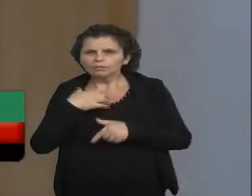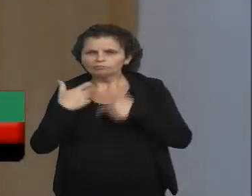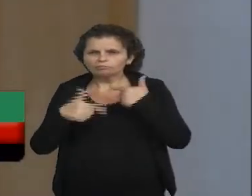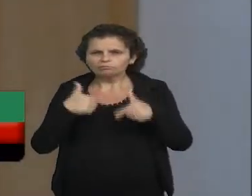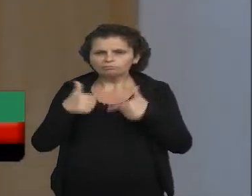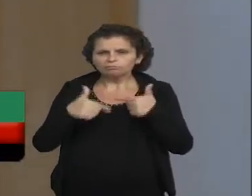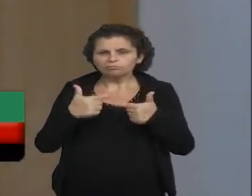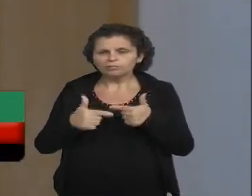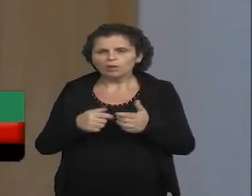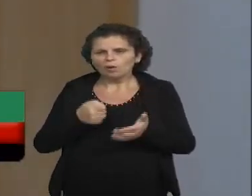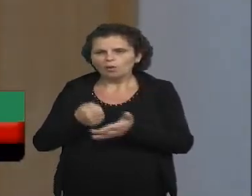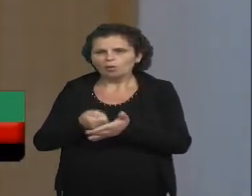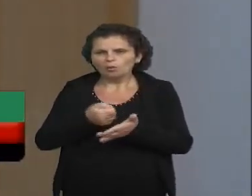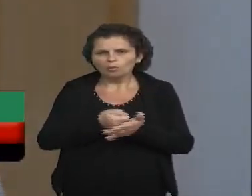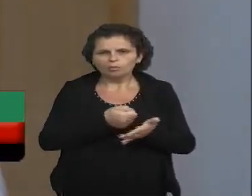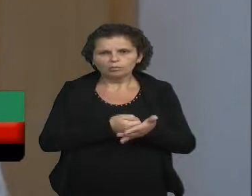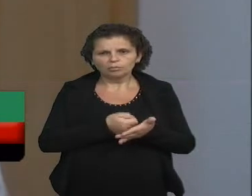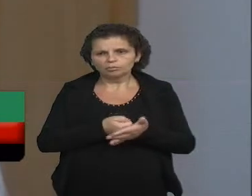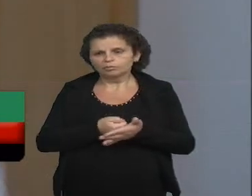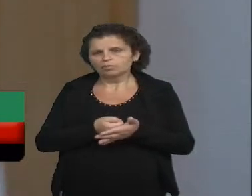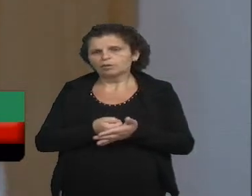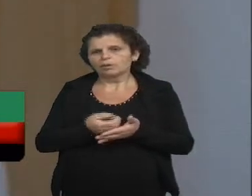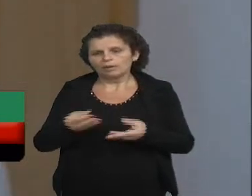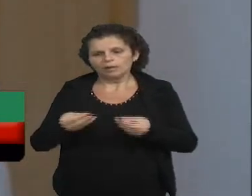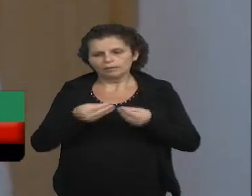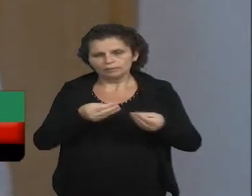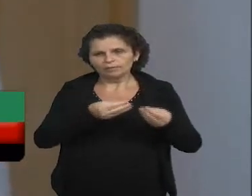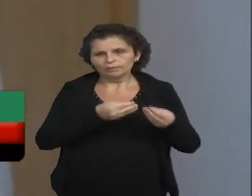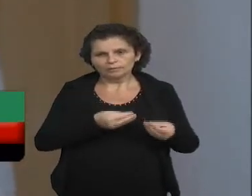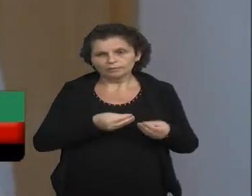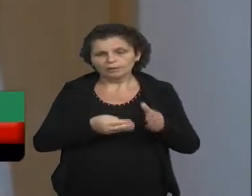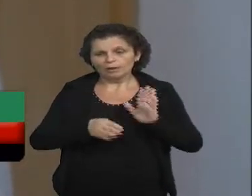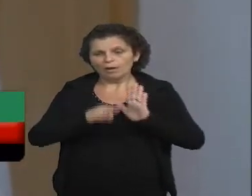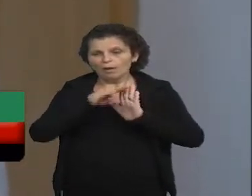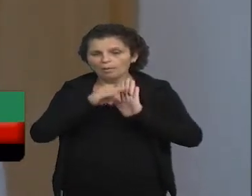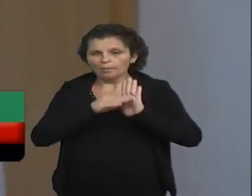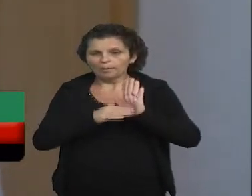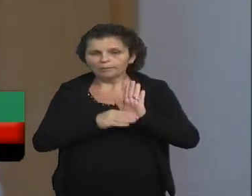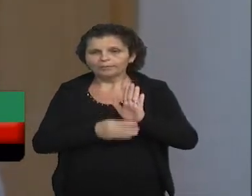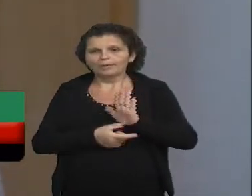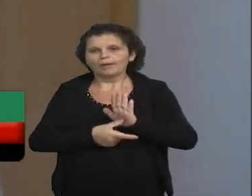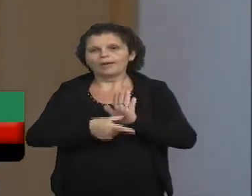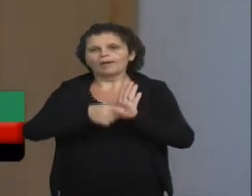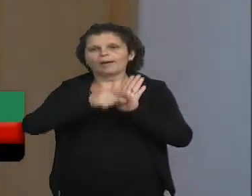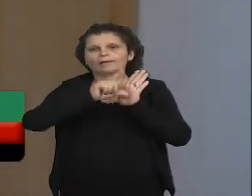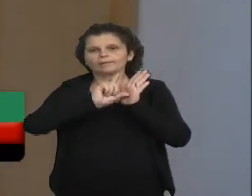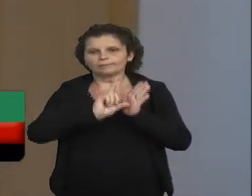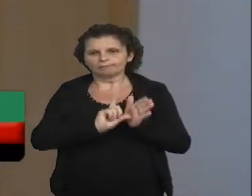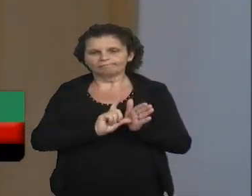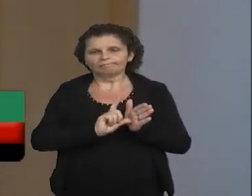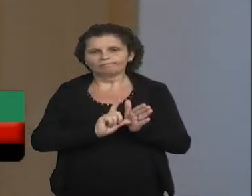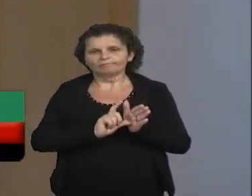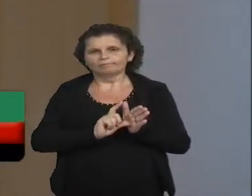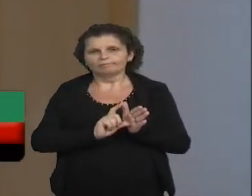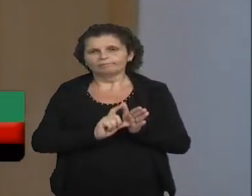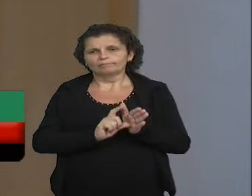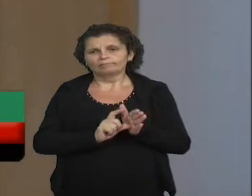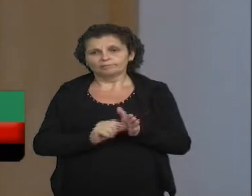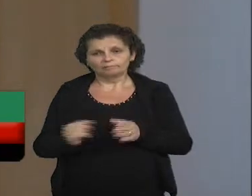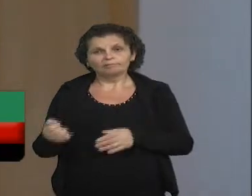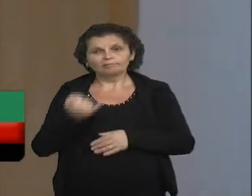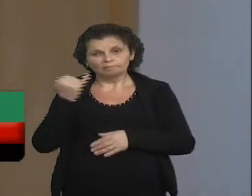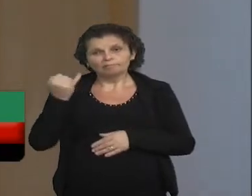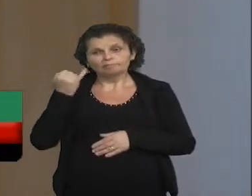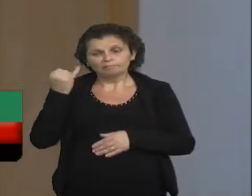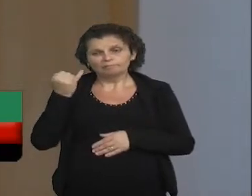estar cobrando e recebendo essa pauta com a antecedência necessária, né? Não custa nada, é importante,